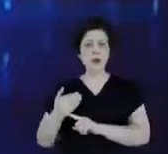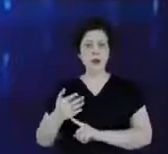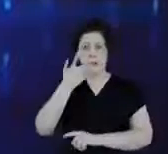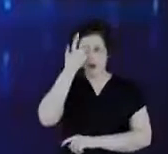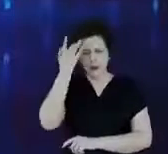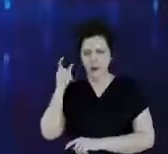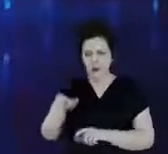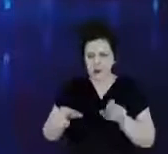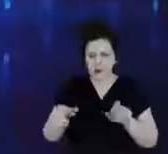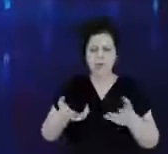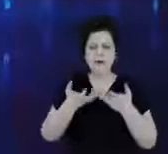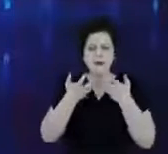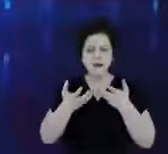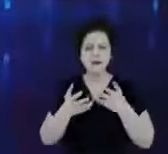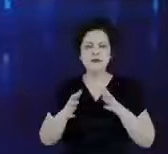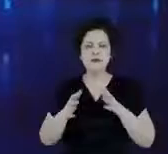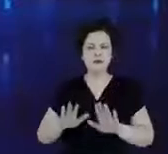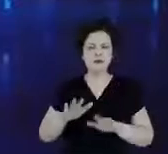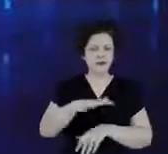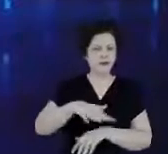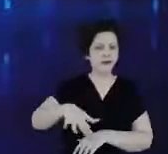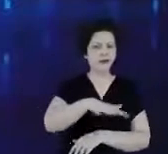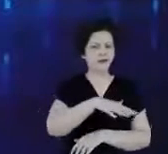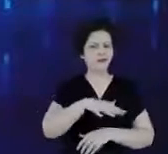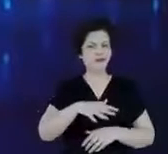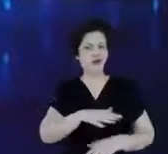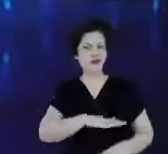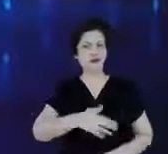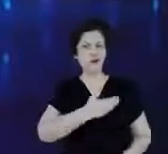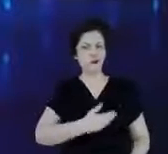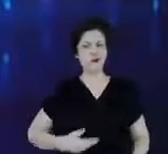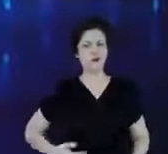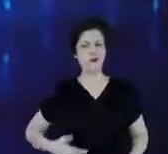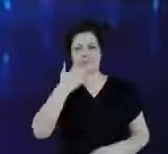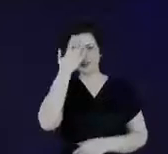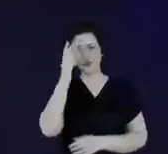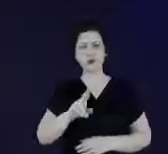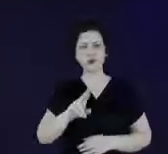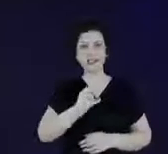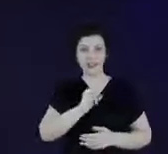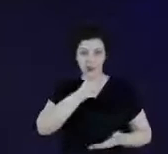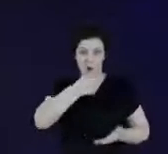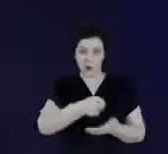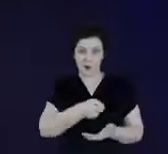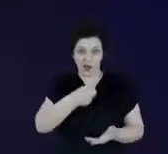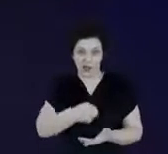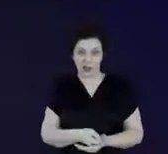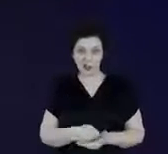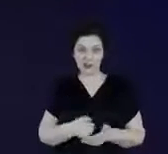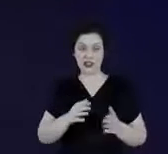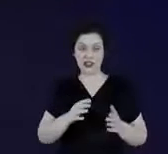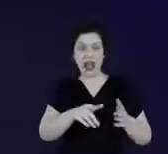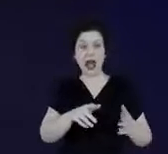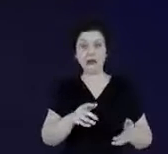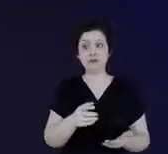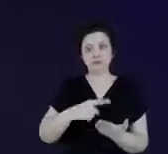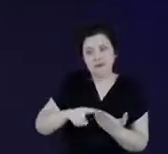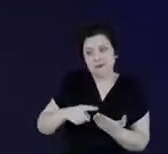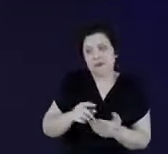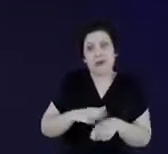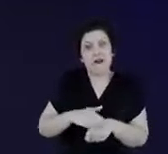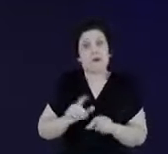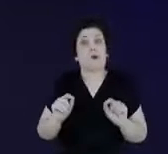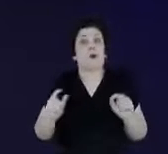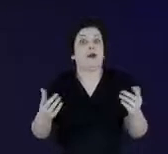queriam geralmente tecnologia quando vem do setor público As pessoas só usam quando são obrigados né então aparece o aplicativo tal você